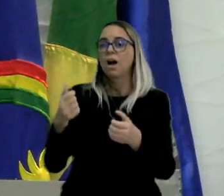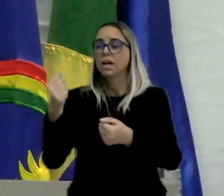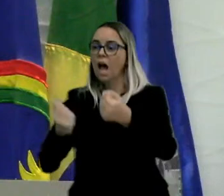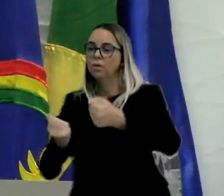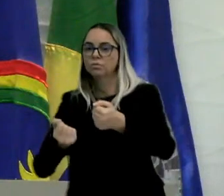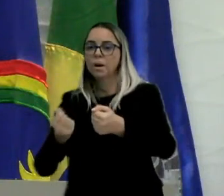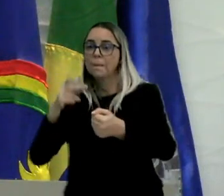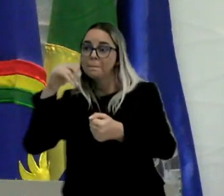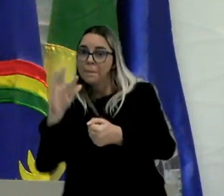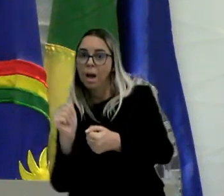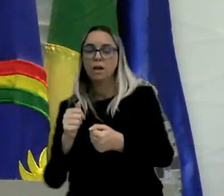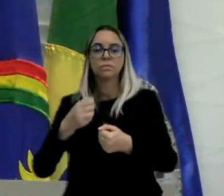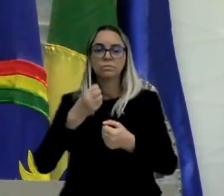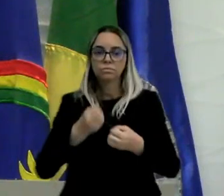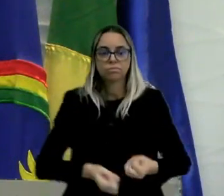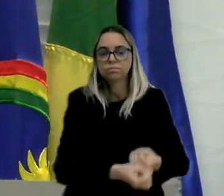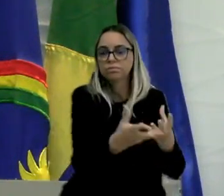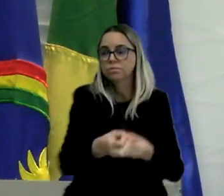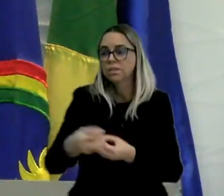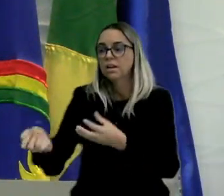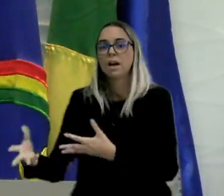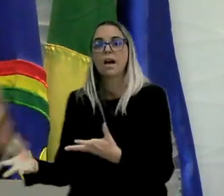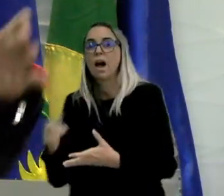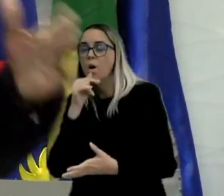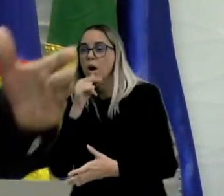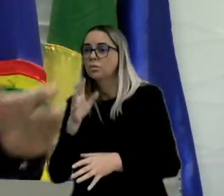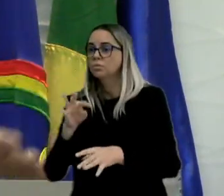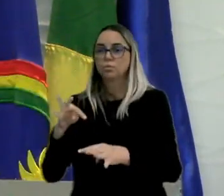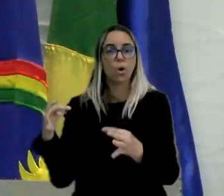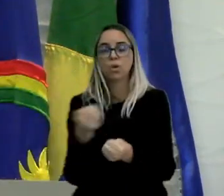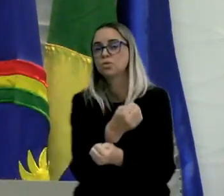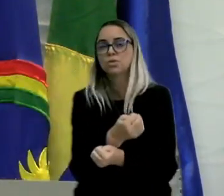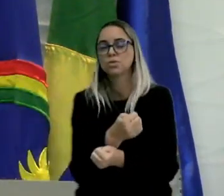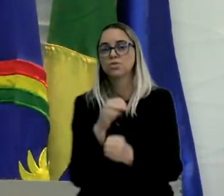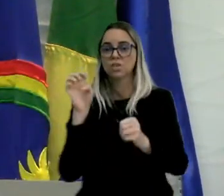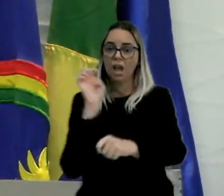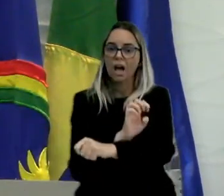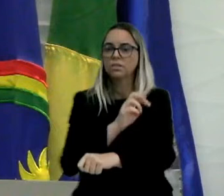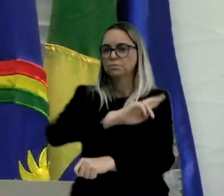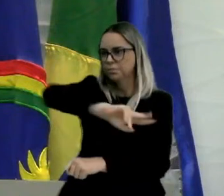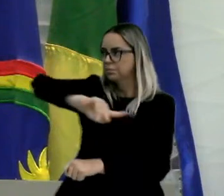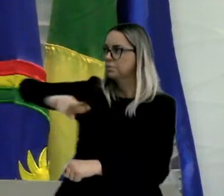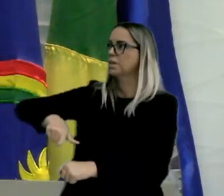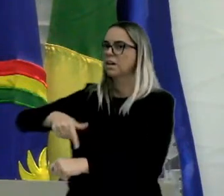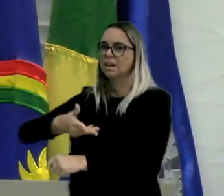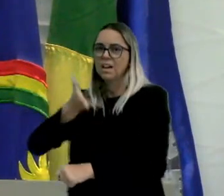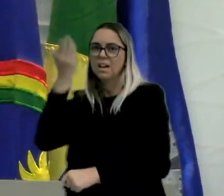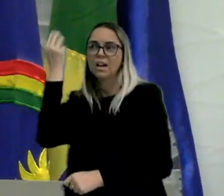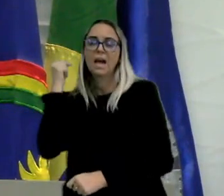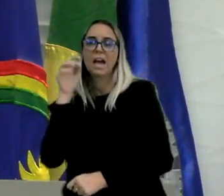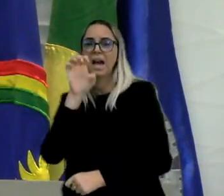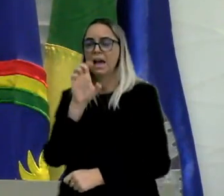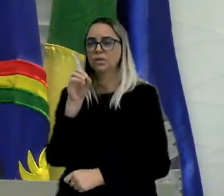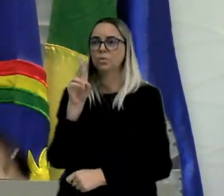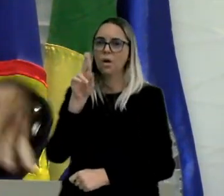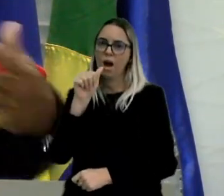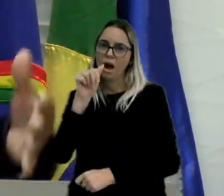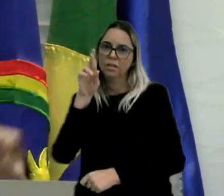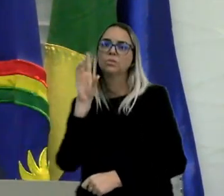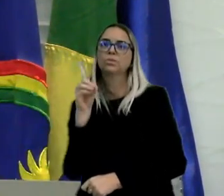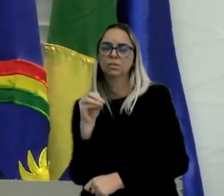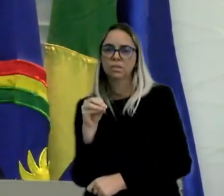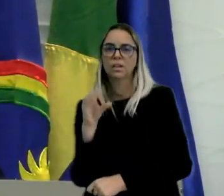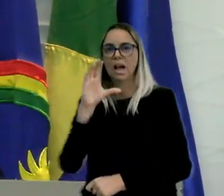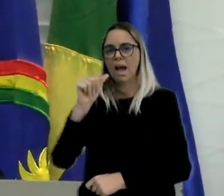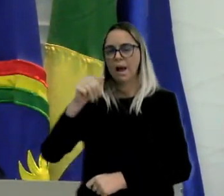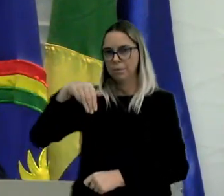todos o estado porque era um programa que foi no tempo do governo Eduardo Campos e ajudou muito